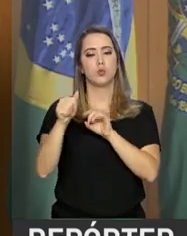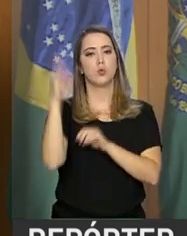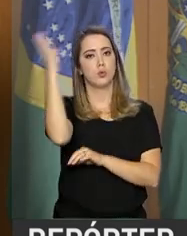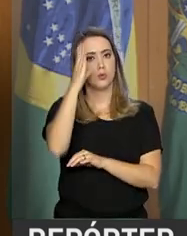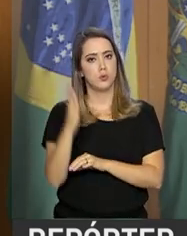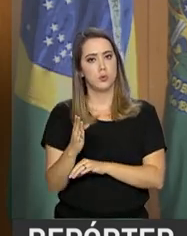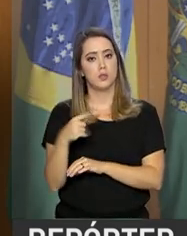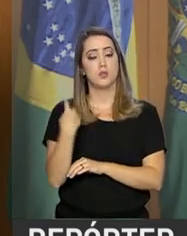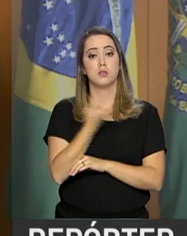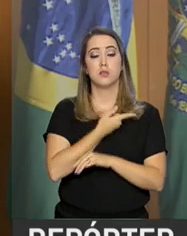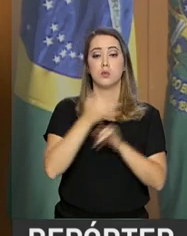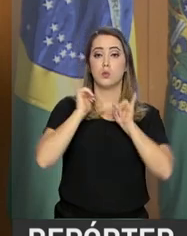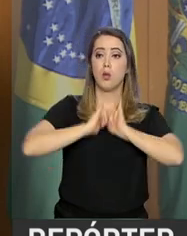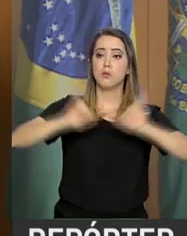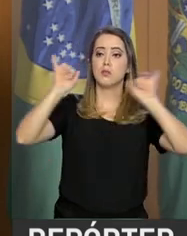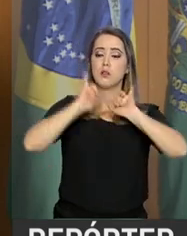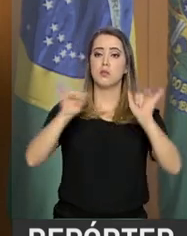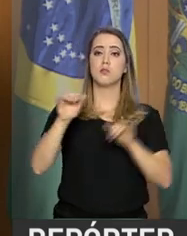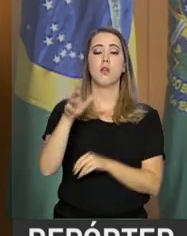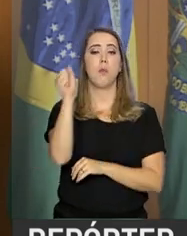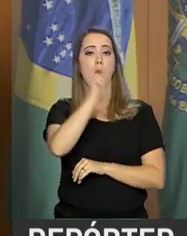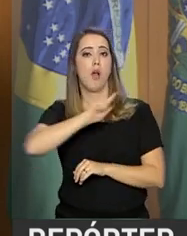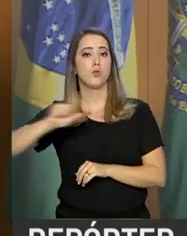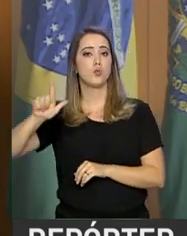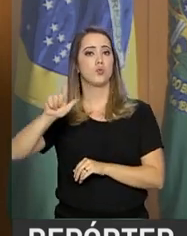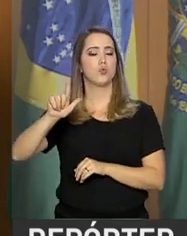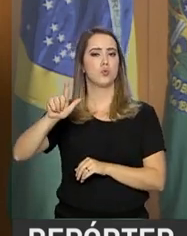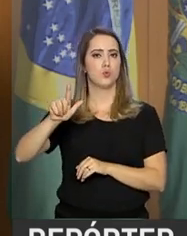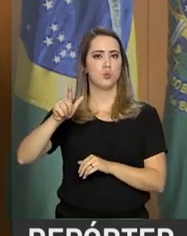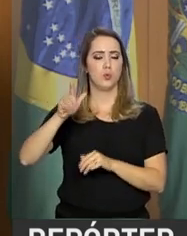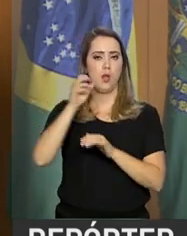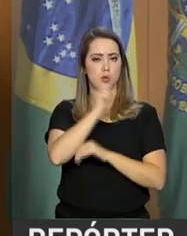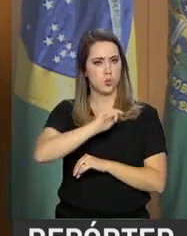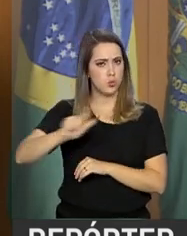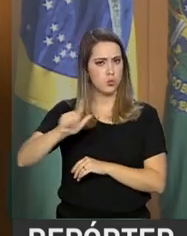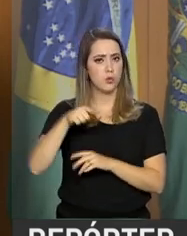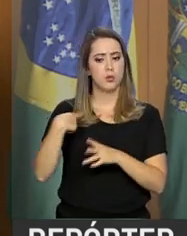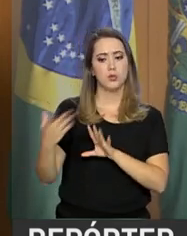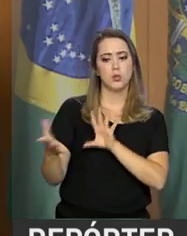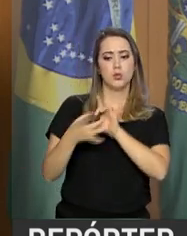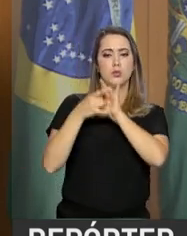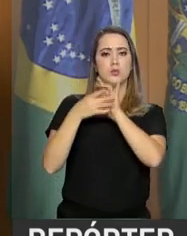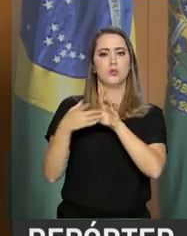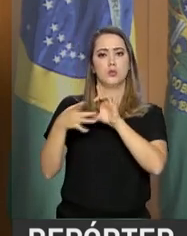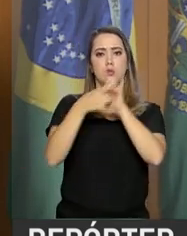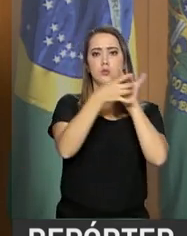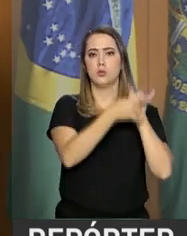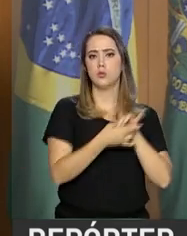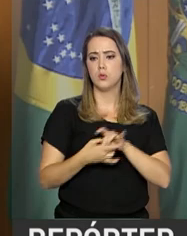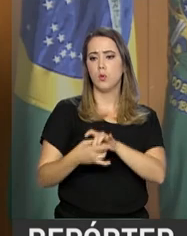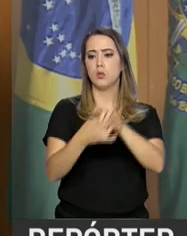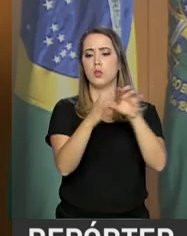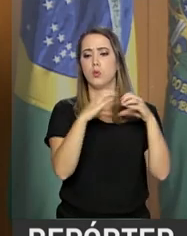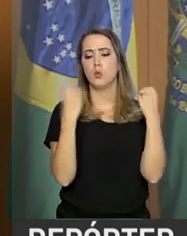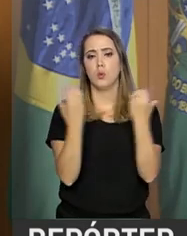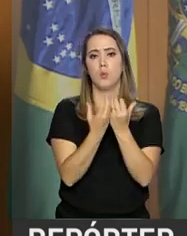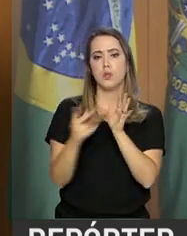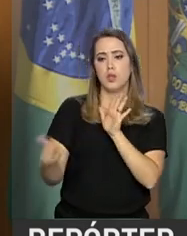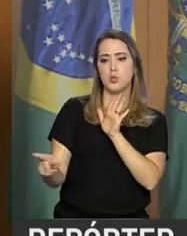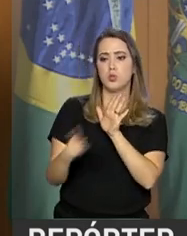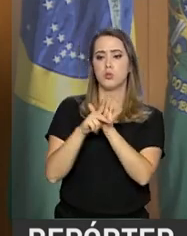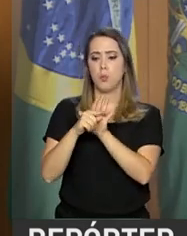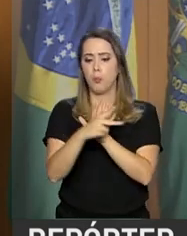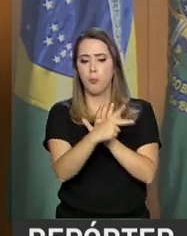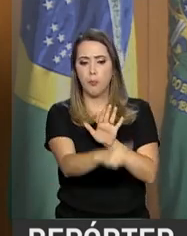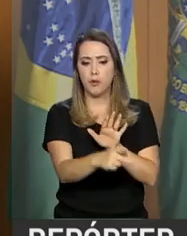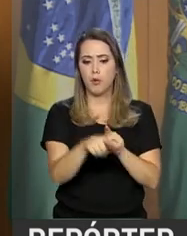brasil lançamos a iniciativa azul com ela estamos construindo parcerias com comunidades locais empresas